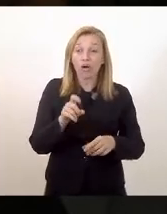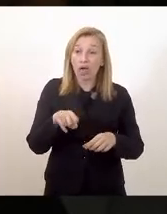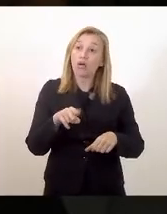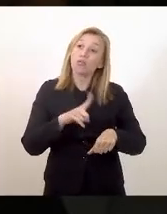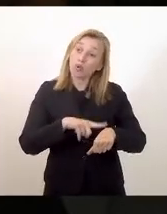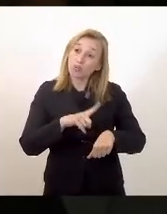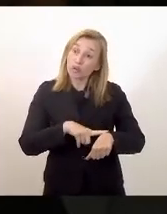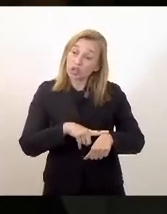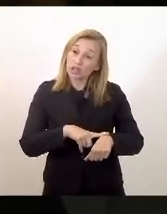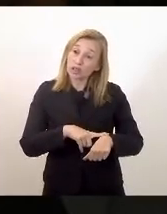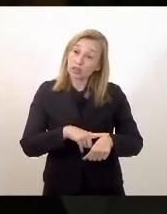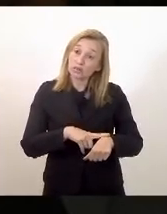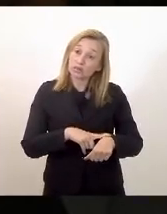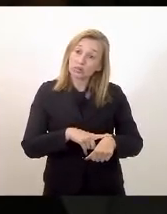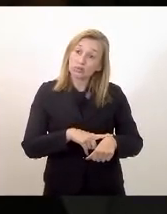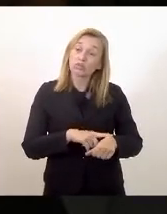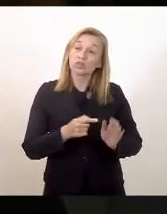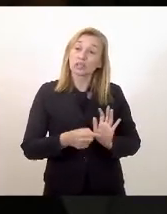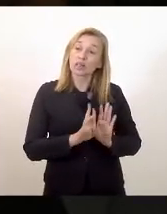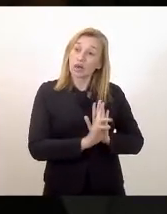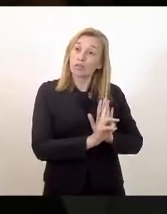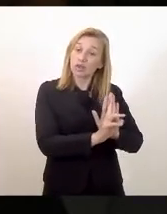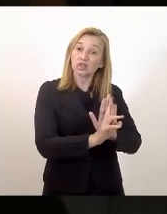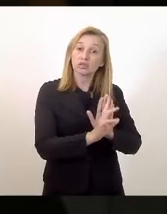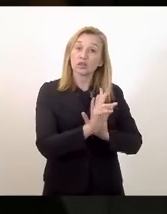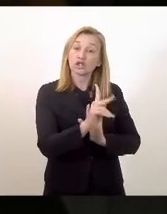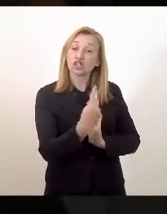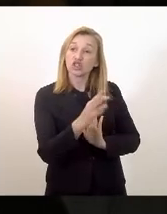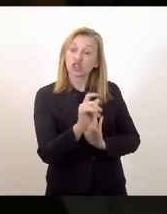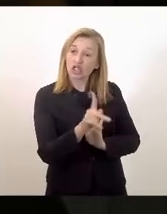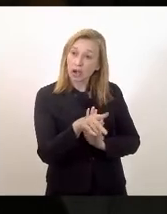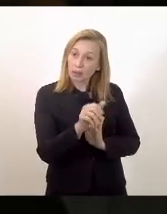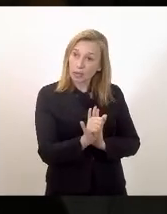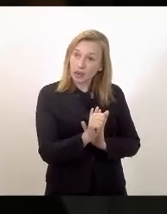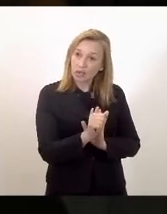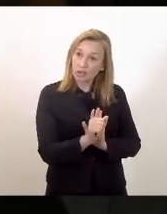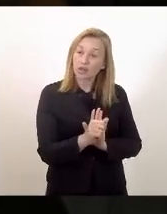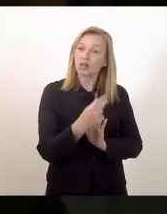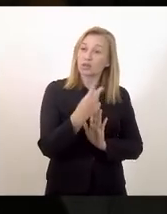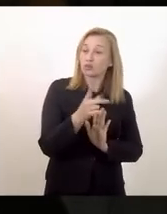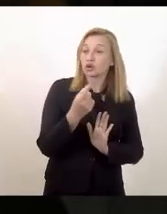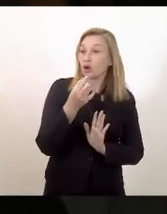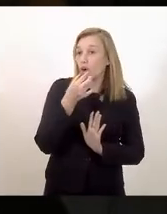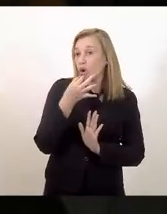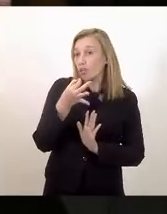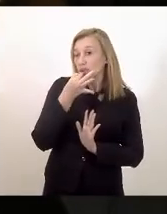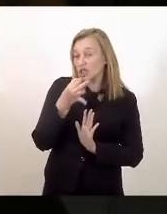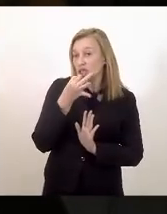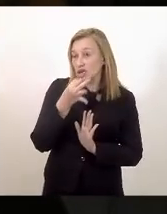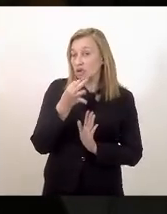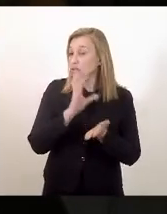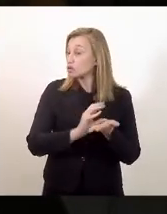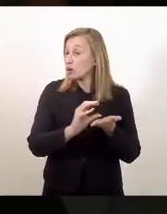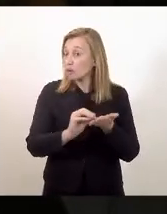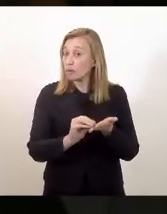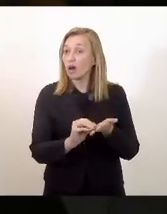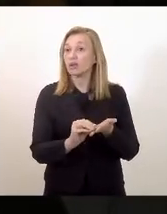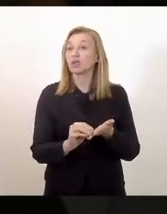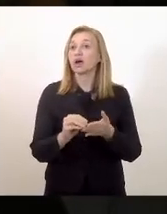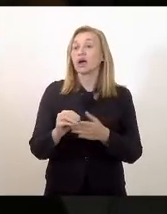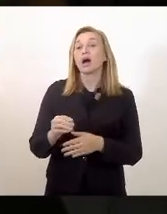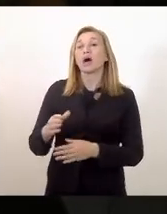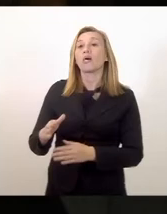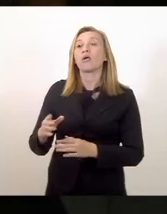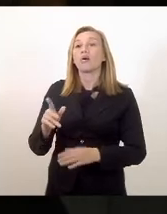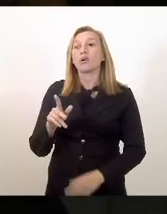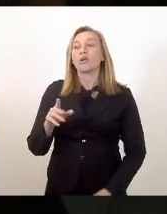partidos apresentam as suas chapas, com as suas pautas, com as suas marcas, que diferenciam um do outro, mesmo no mesmo campo. Partidos de esquerda que